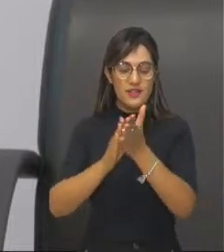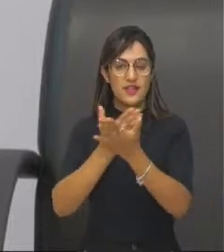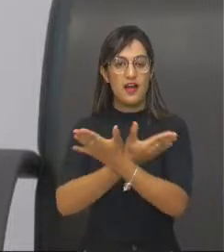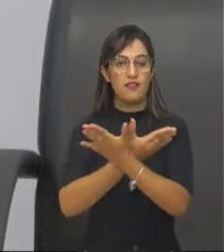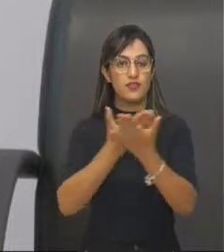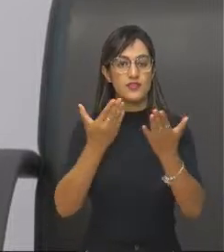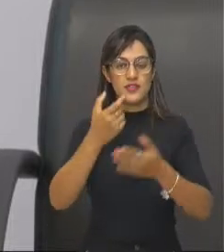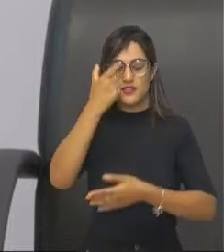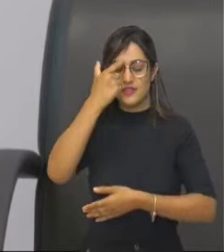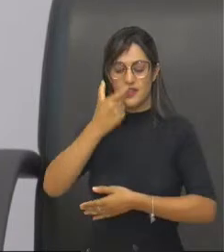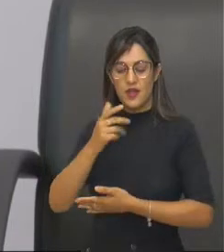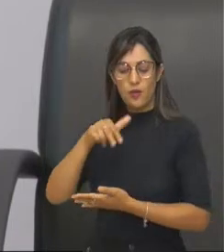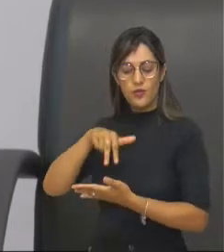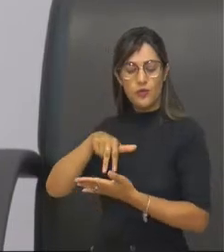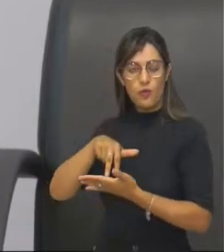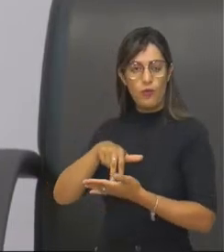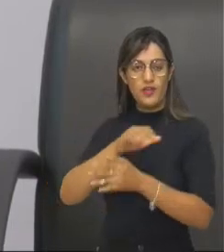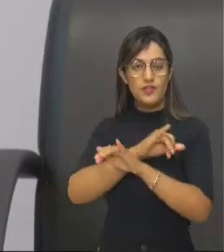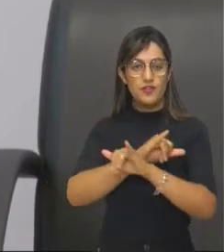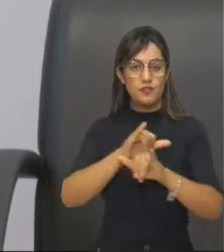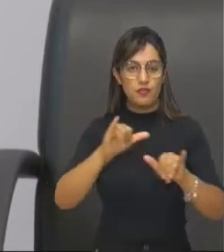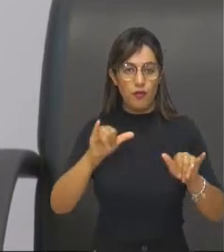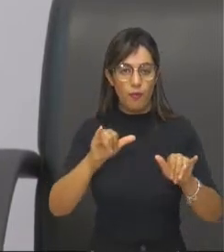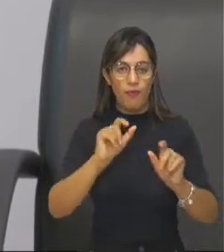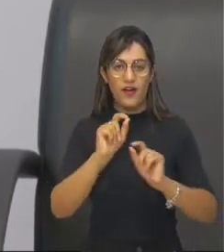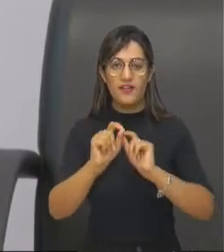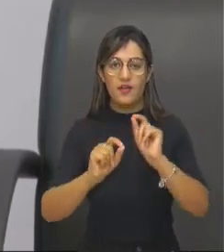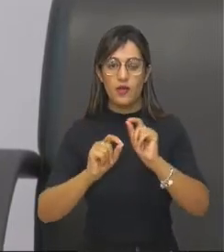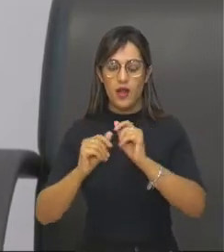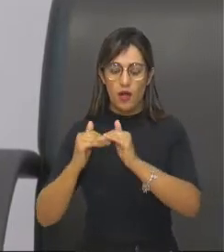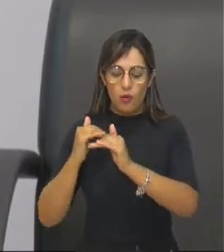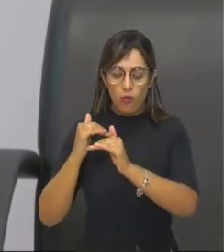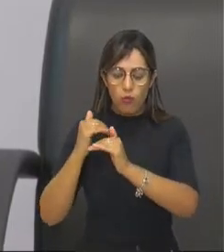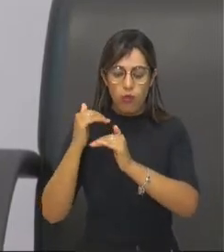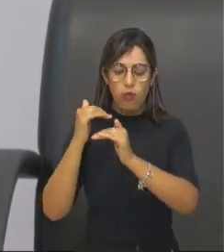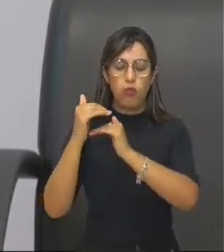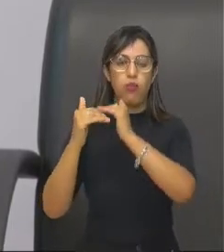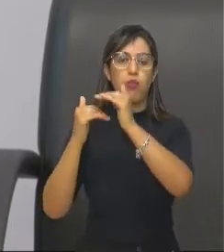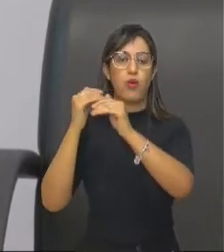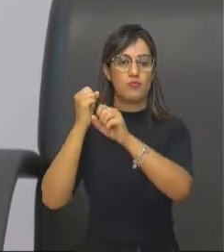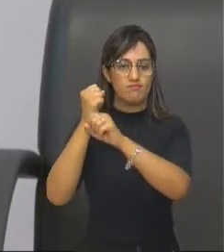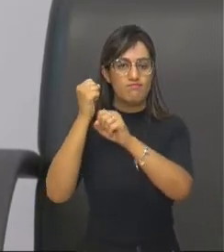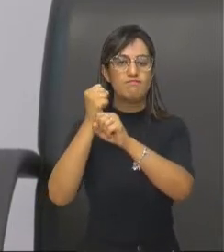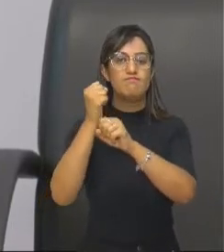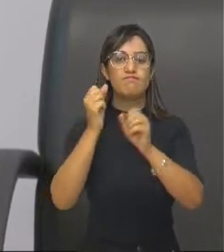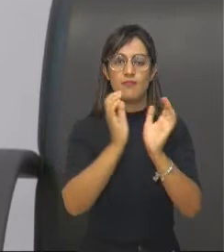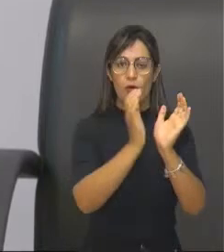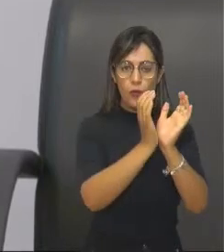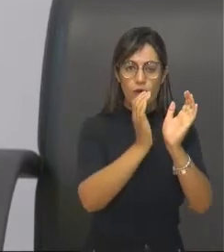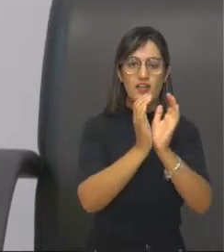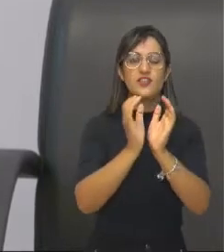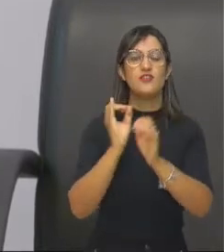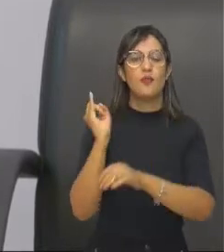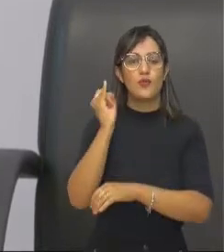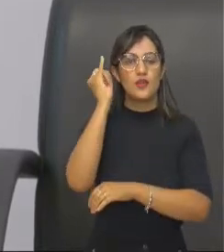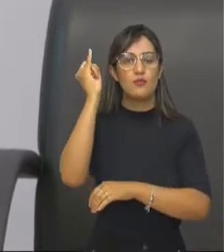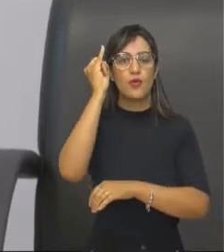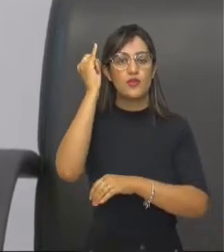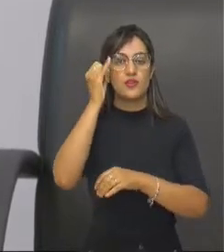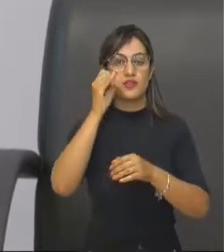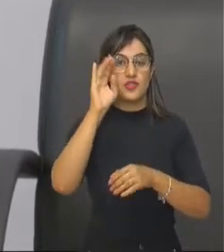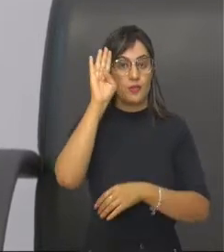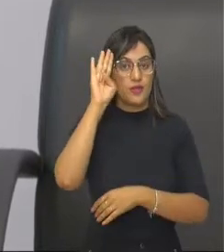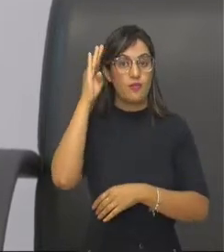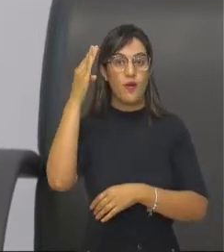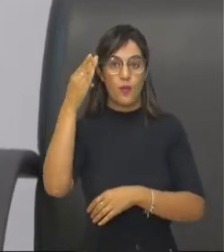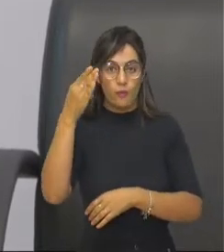pessoalmente, gostaria muito de dizer isso, que essa é uma construção coletiva muito importante. Principalmente diante dos nossos dados,